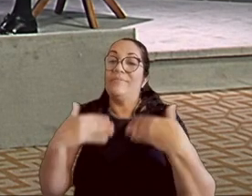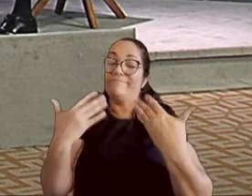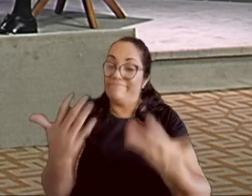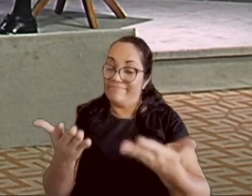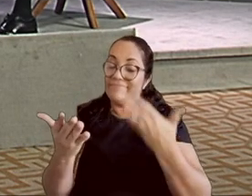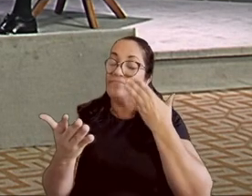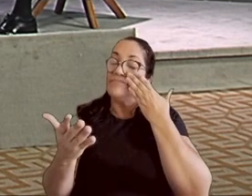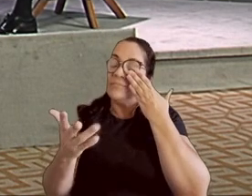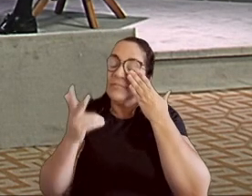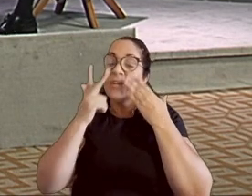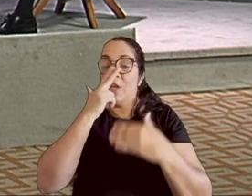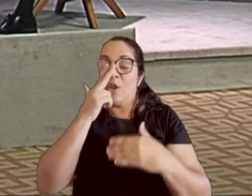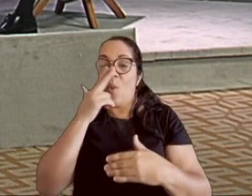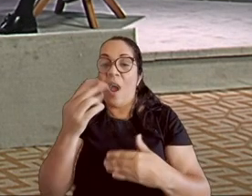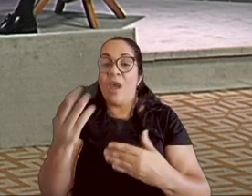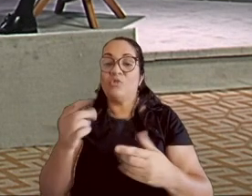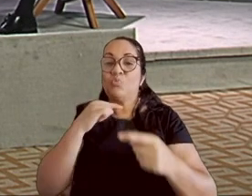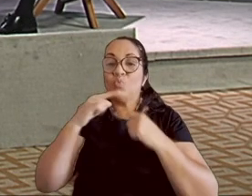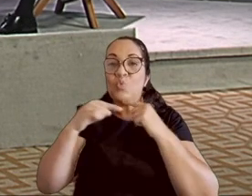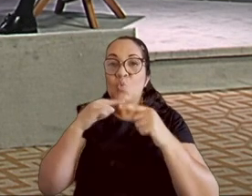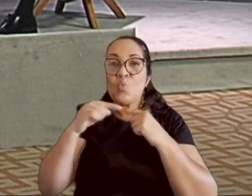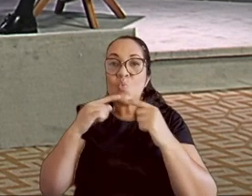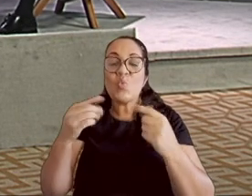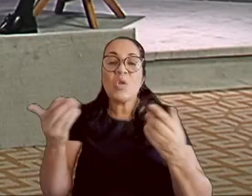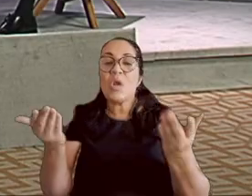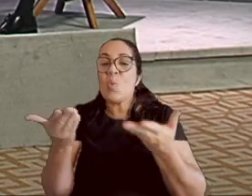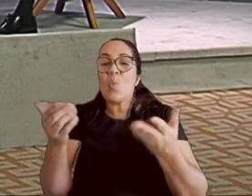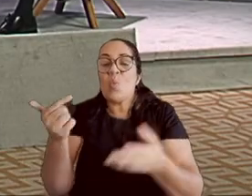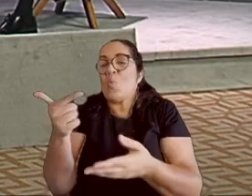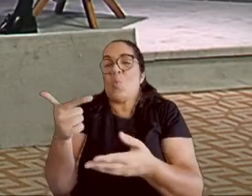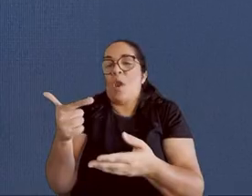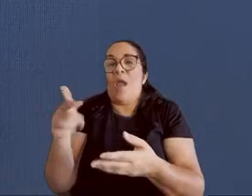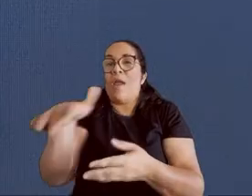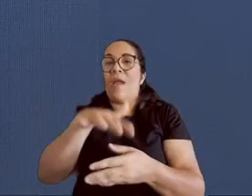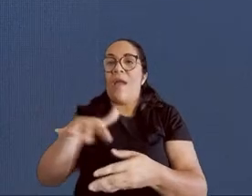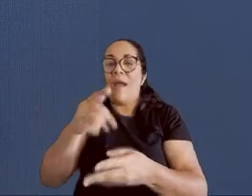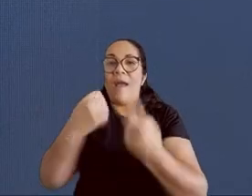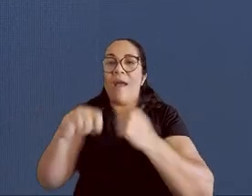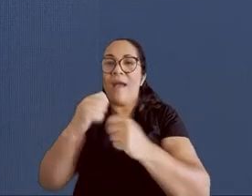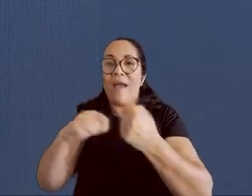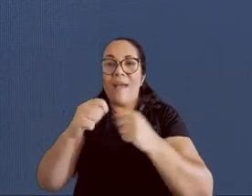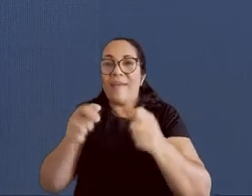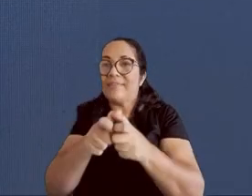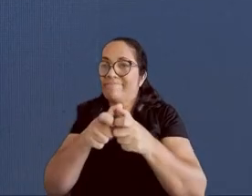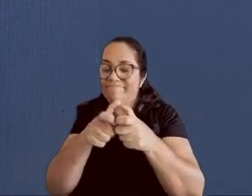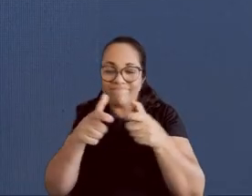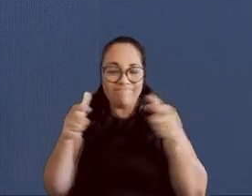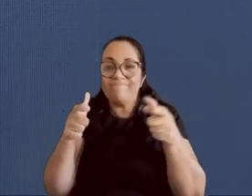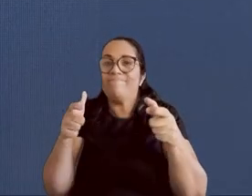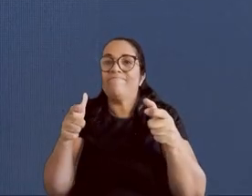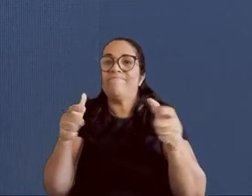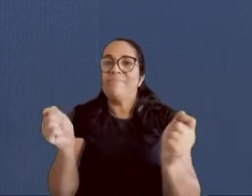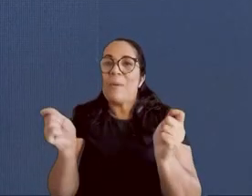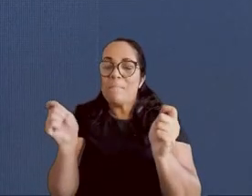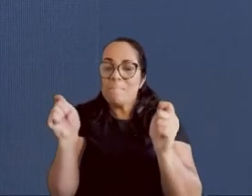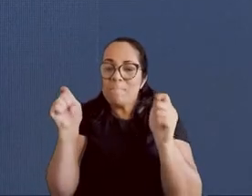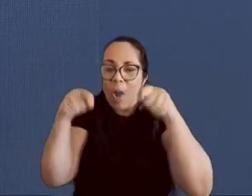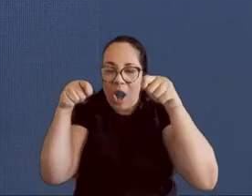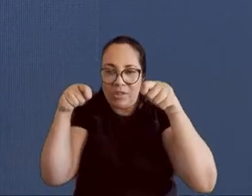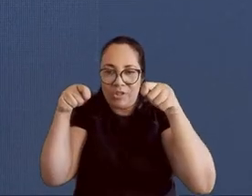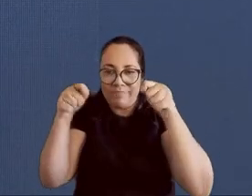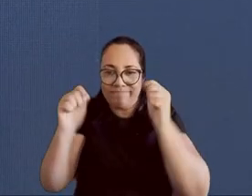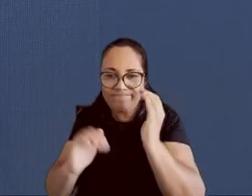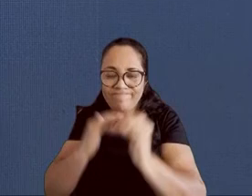que não existe dúvida hoje que o mercado tá aí o mercado é criativo é o mercado pode assumir a se protagonismo no